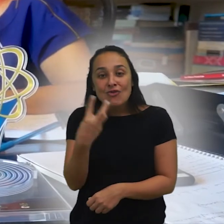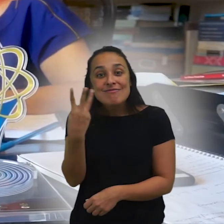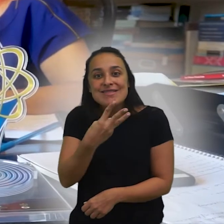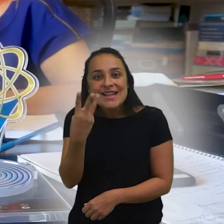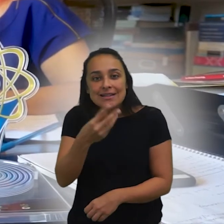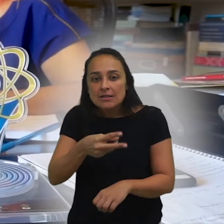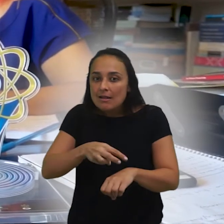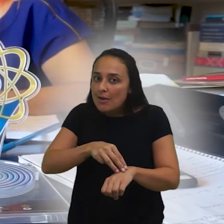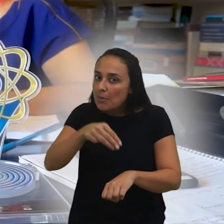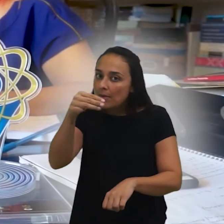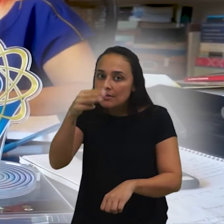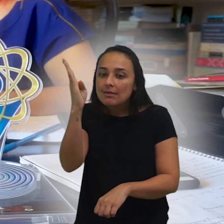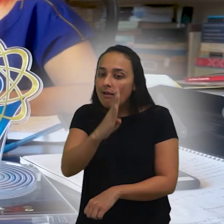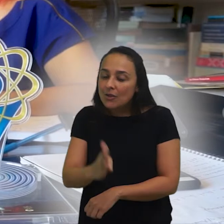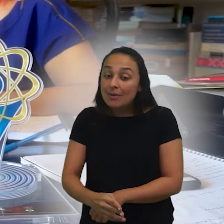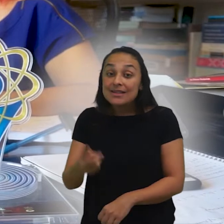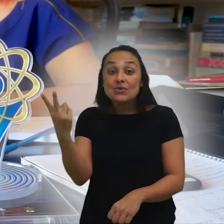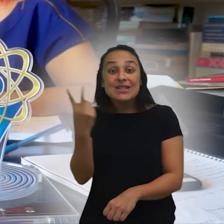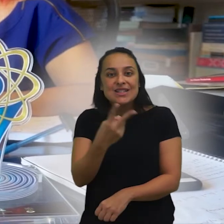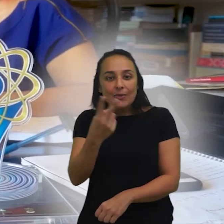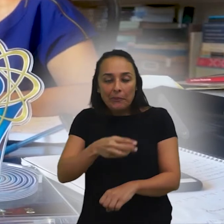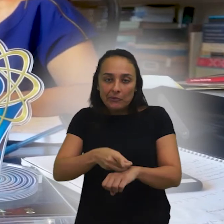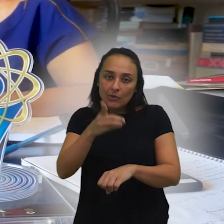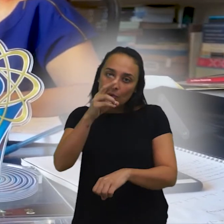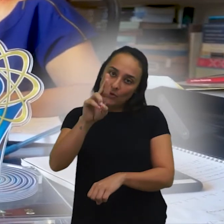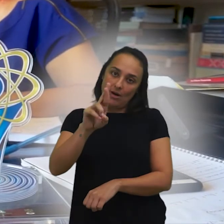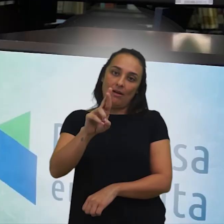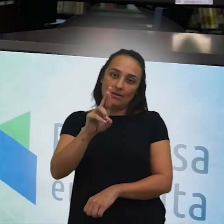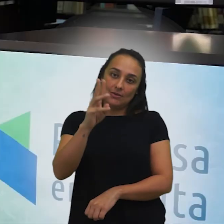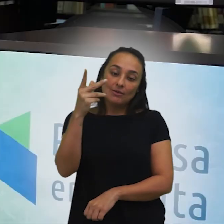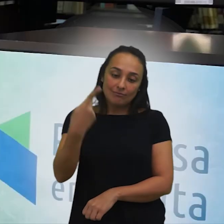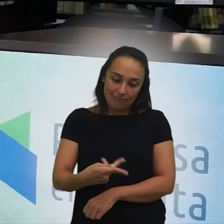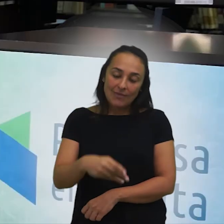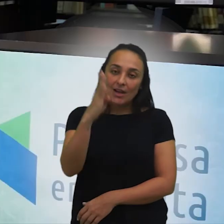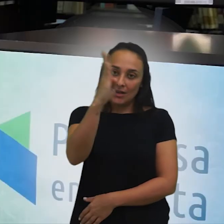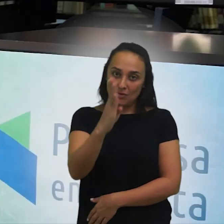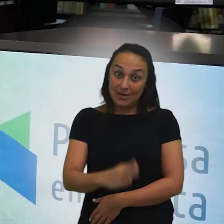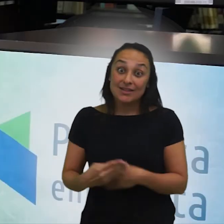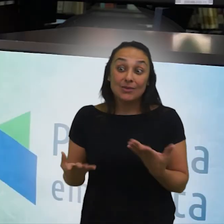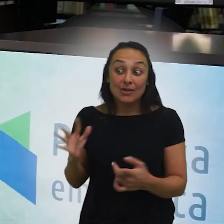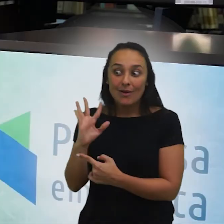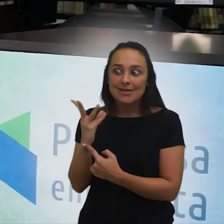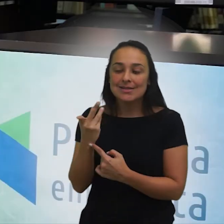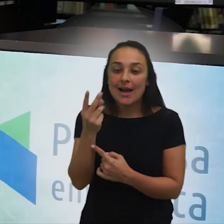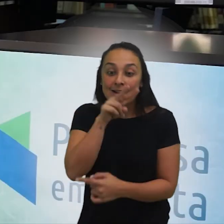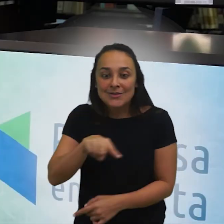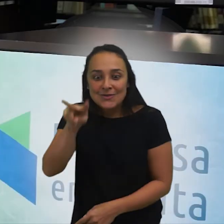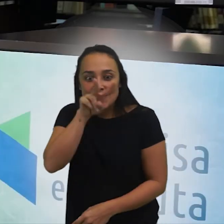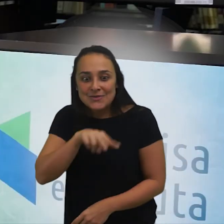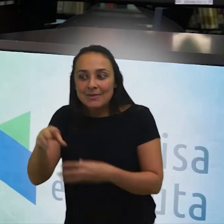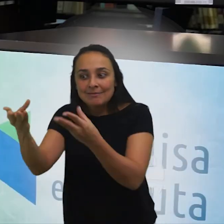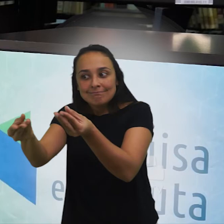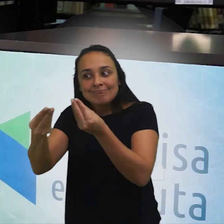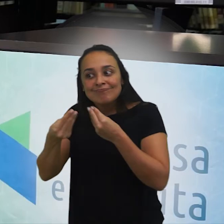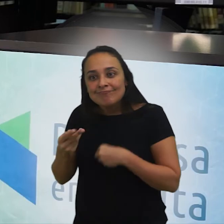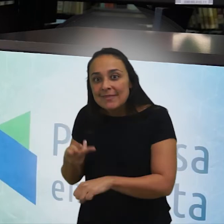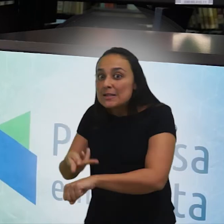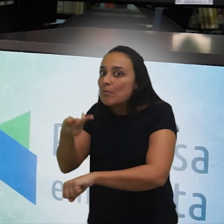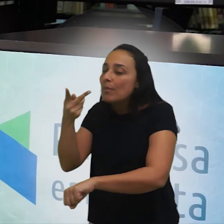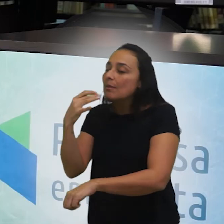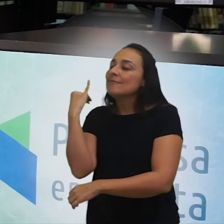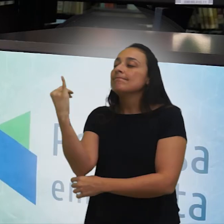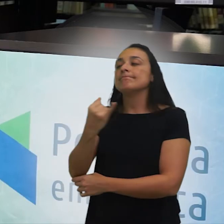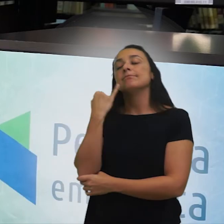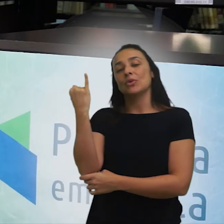fomos o segundo doutorado no Brasil. Então, eu acho que as artes visuais recebam esse tipo de prêmio, é importante, dentro das áreas